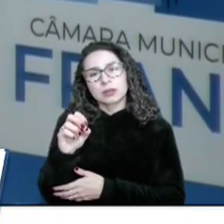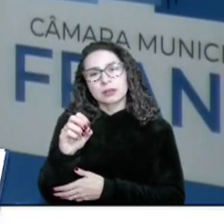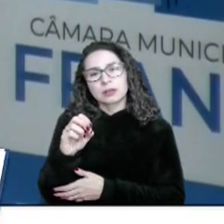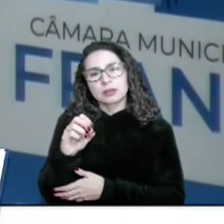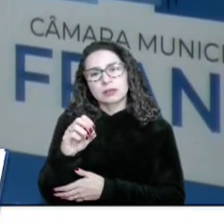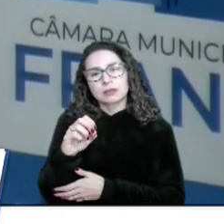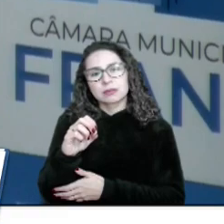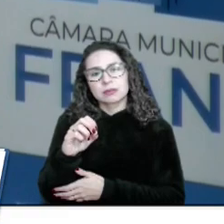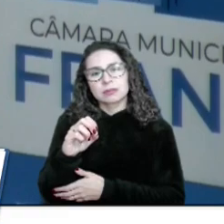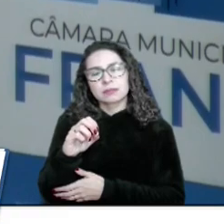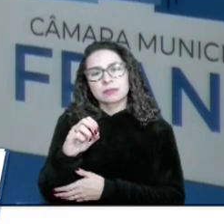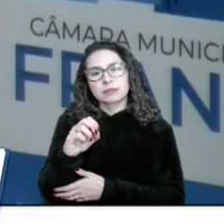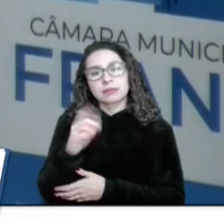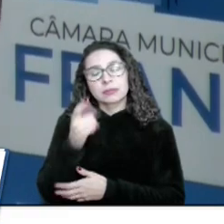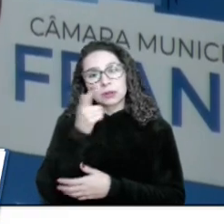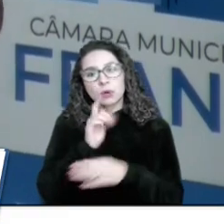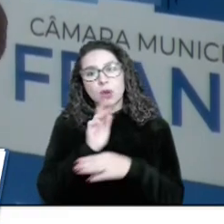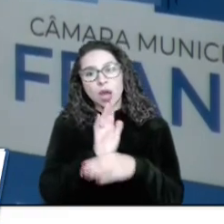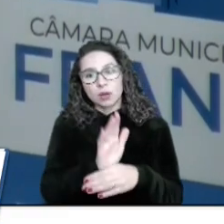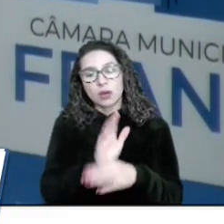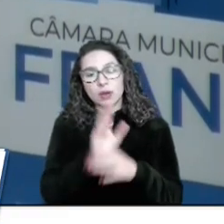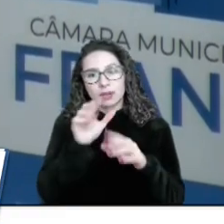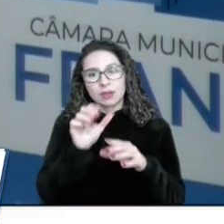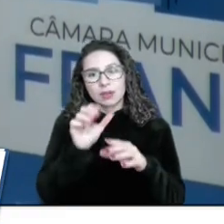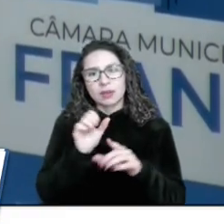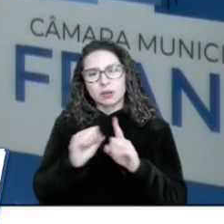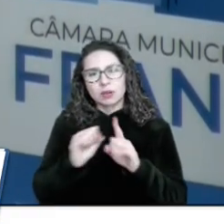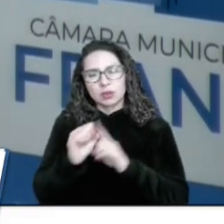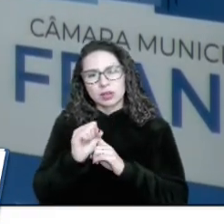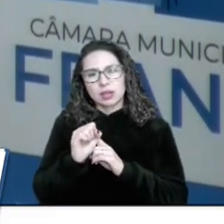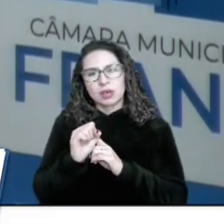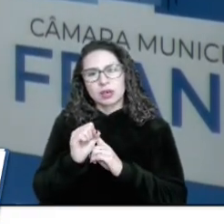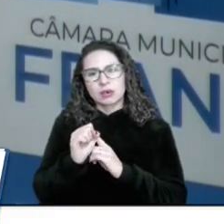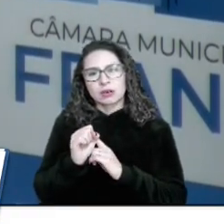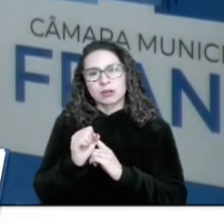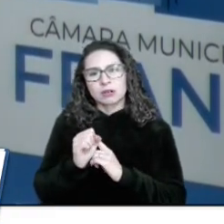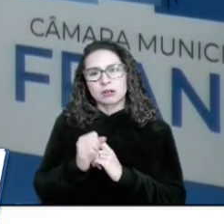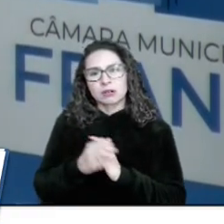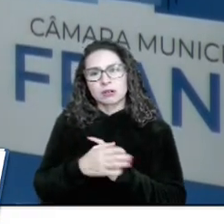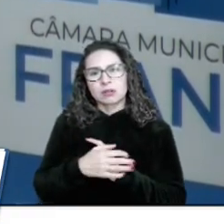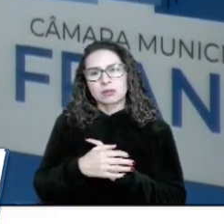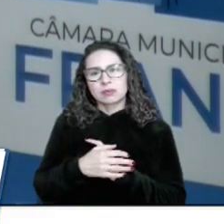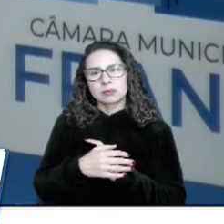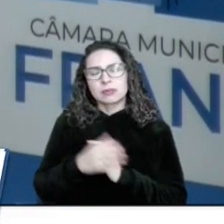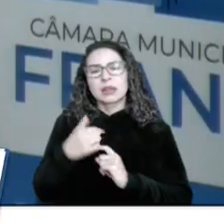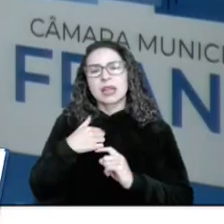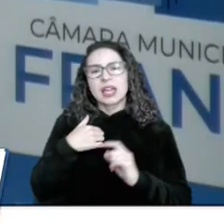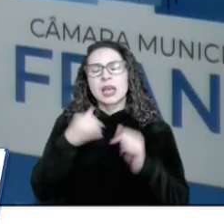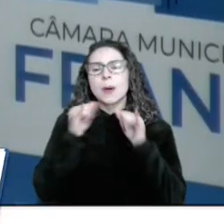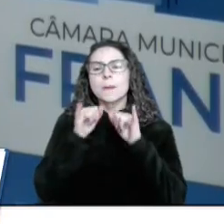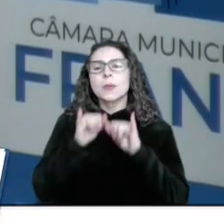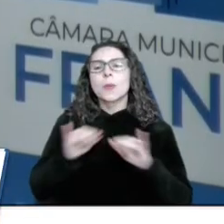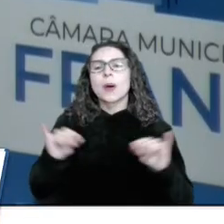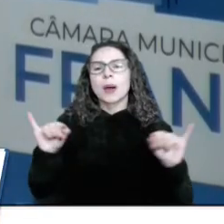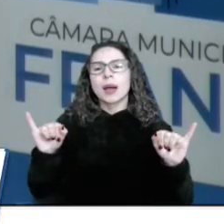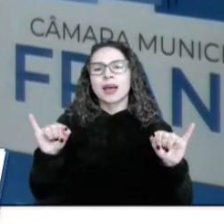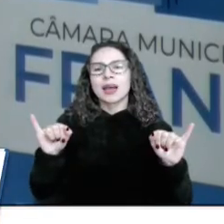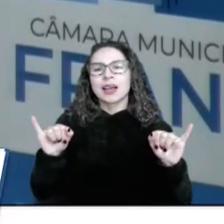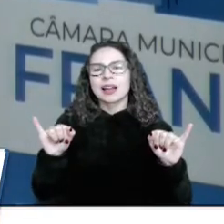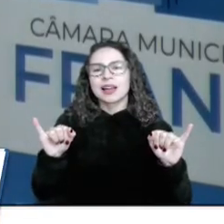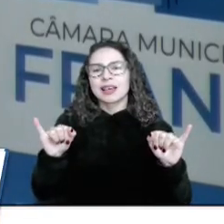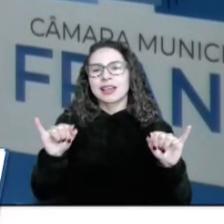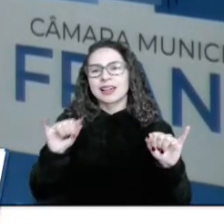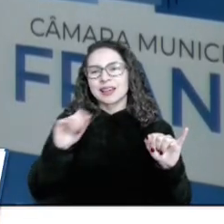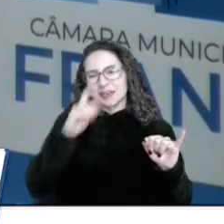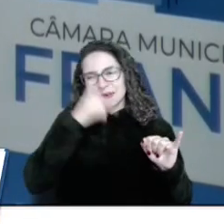E para ajudar nessa questão social, faço aqui uma propaganda do meu comércio.